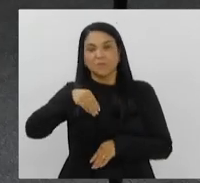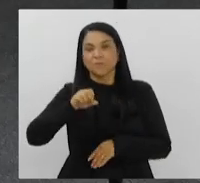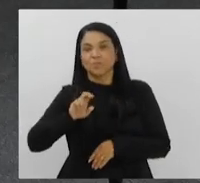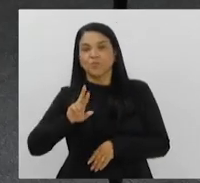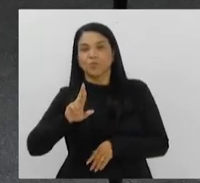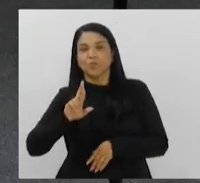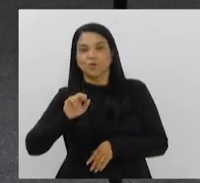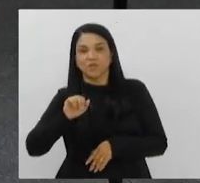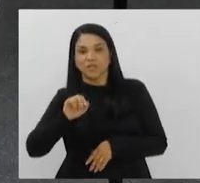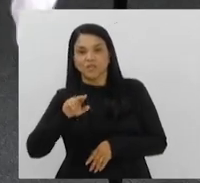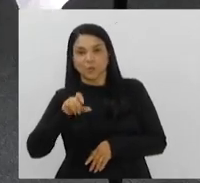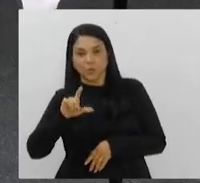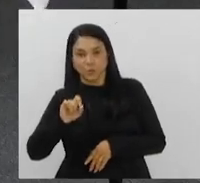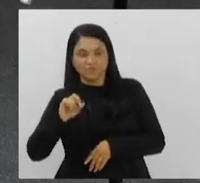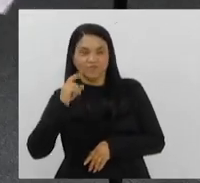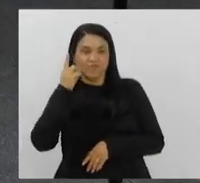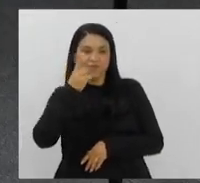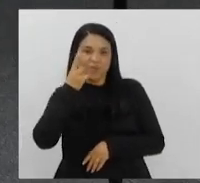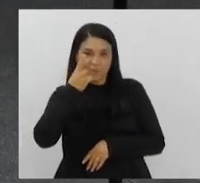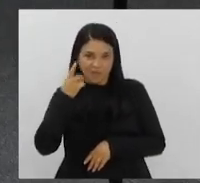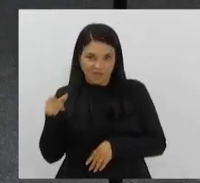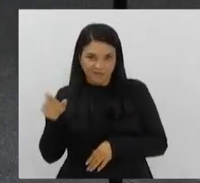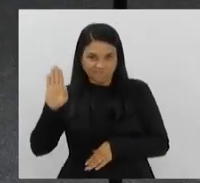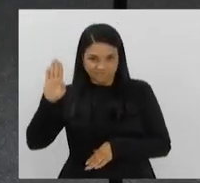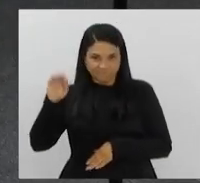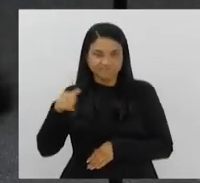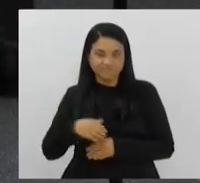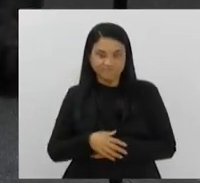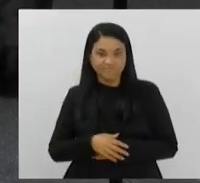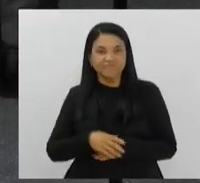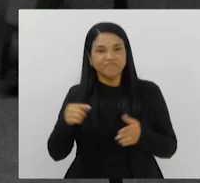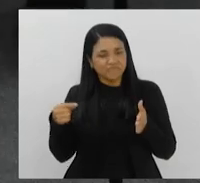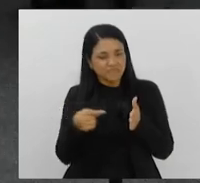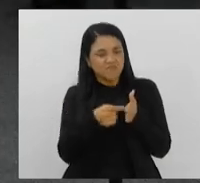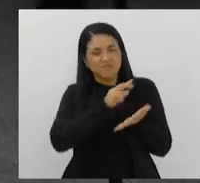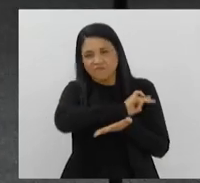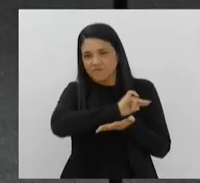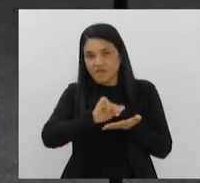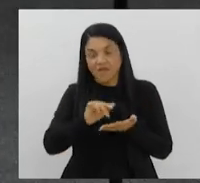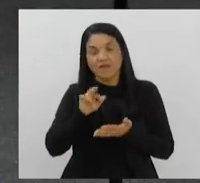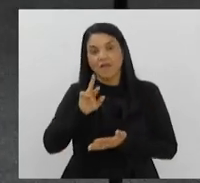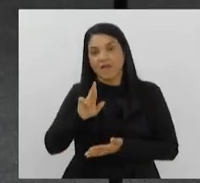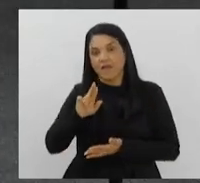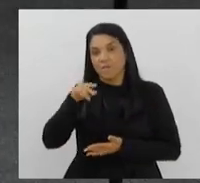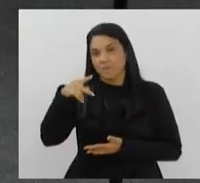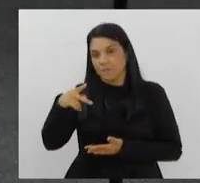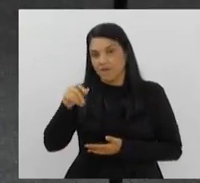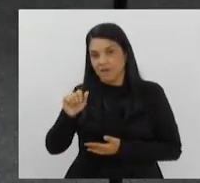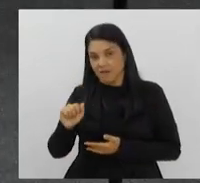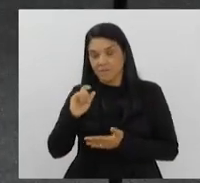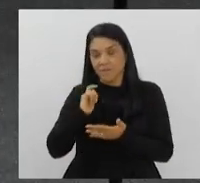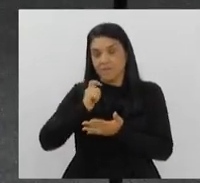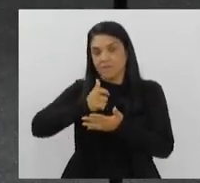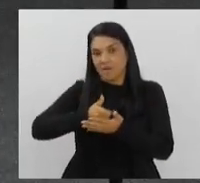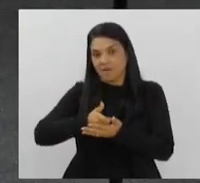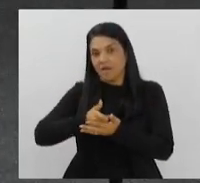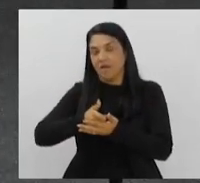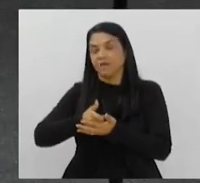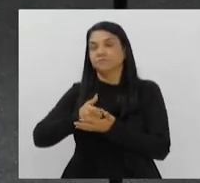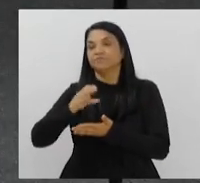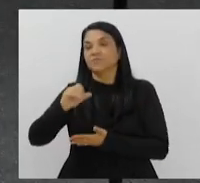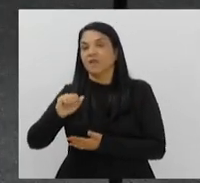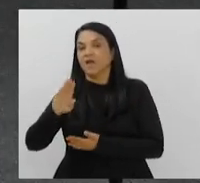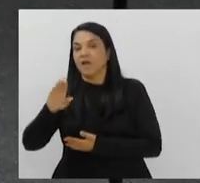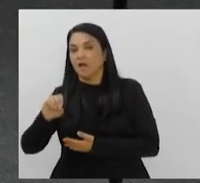deputado. E aí, nós temos diversas denúncias que ele usava o RPA para pagar cabos eleitorais,